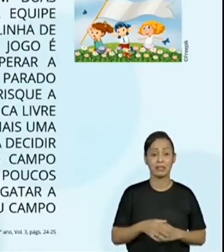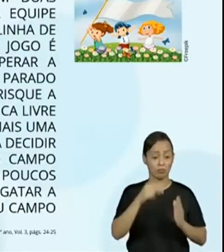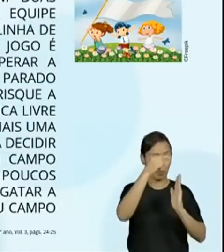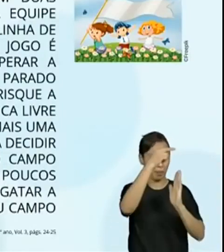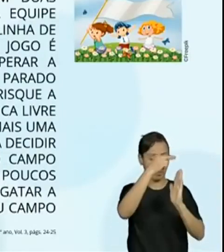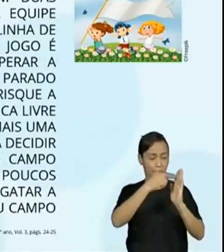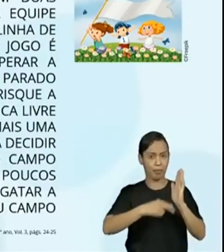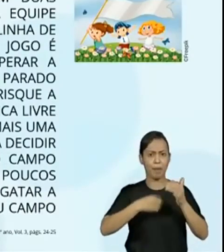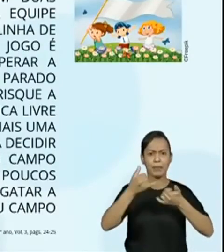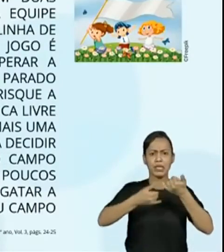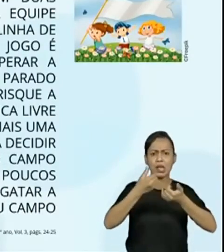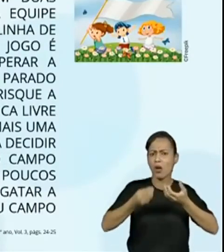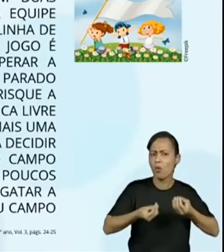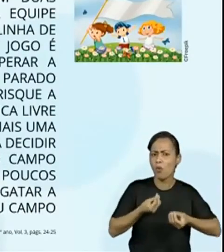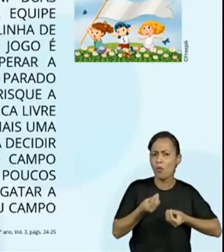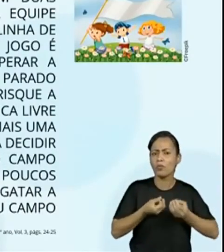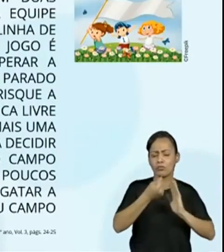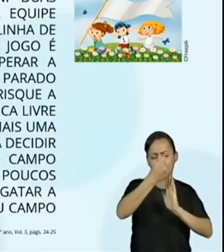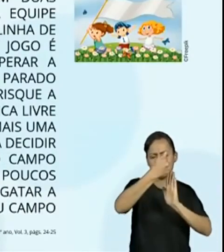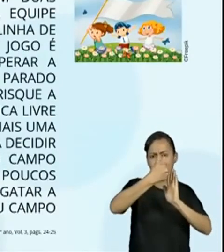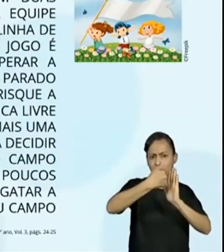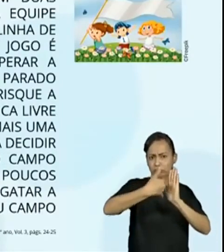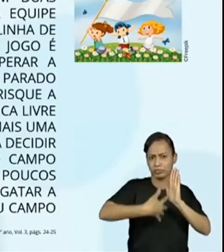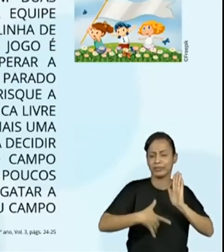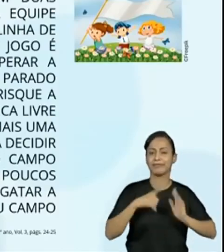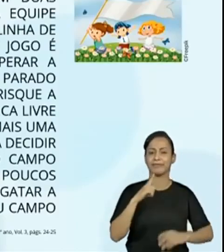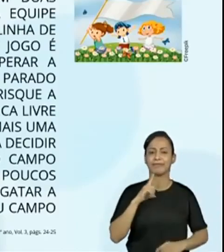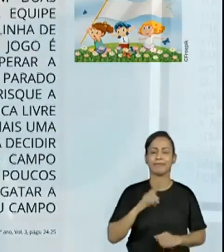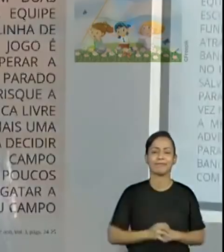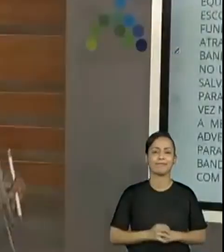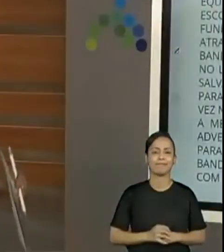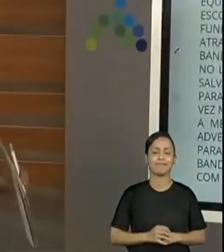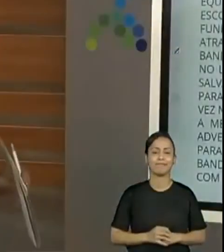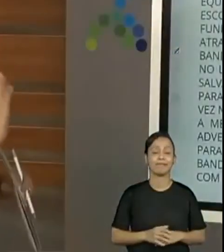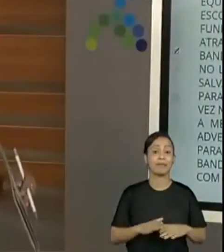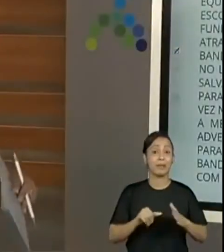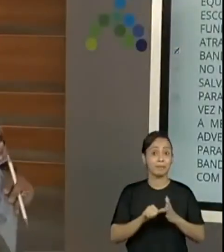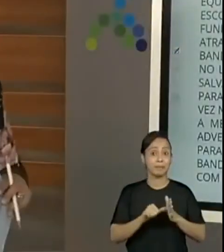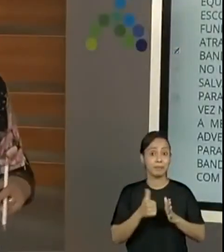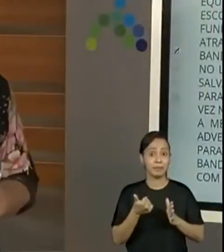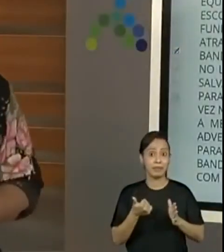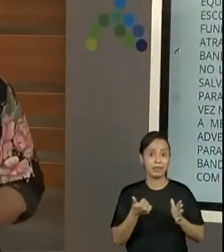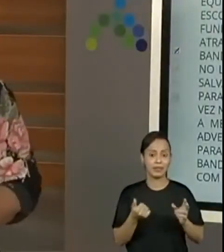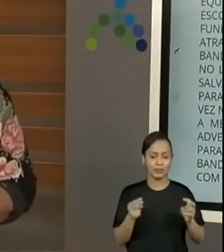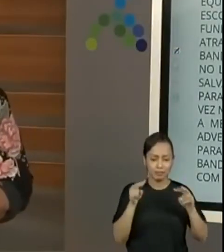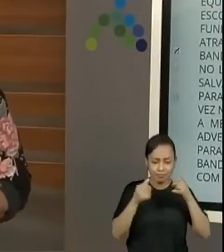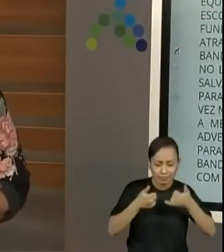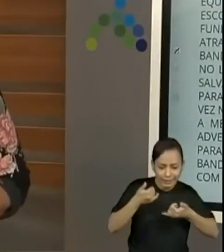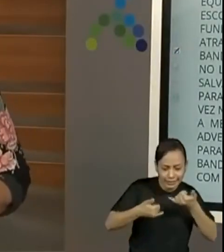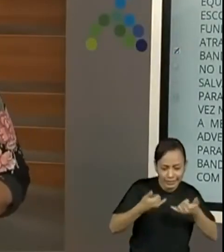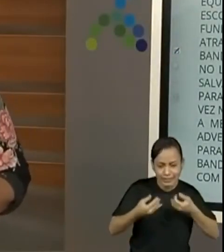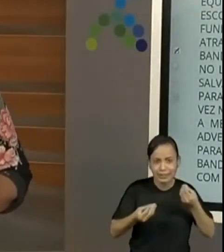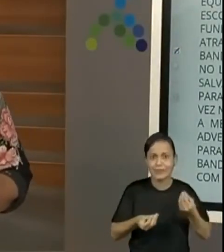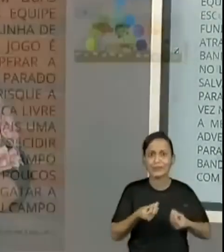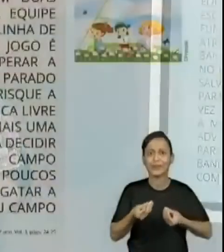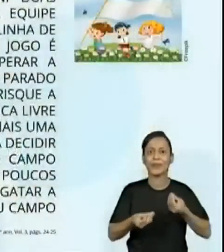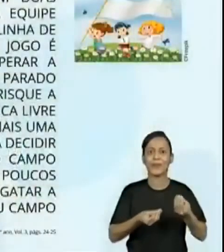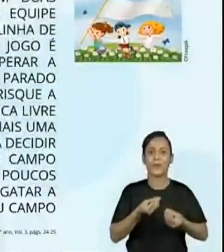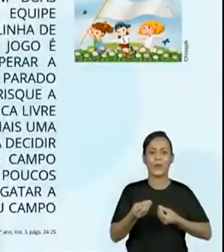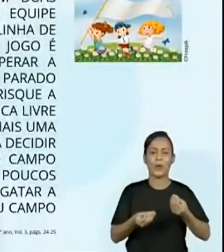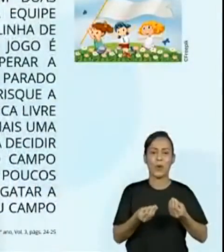Como inicia essa brincadeira? Olhando aí pelo como brincar, como inicia